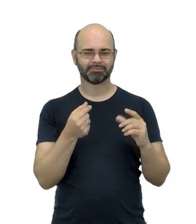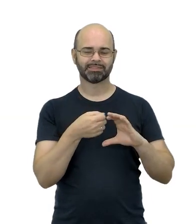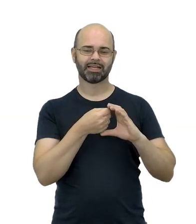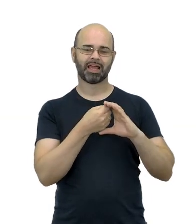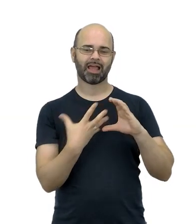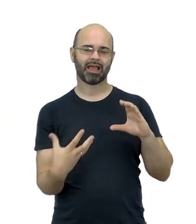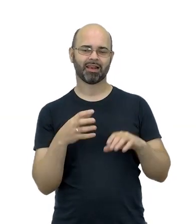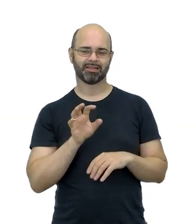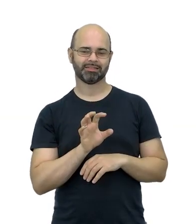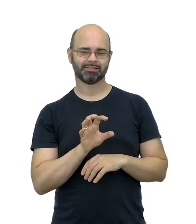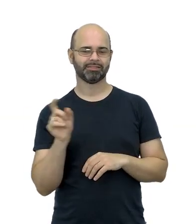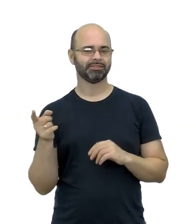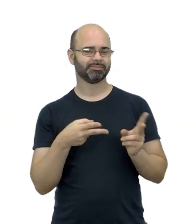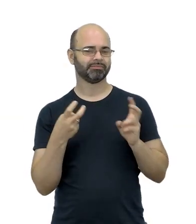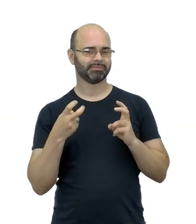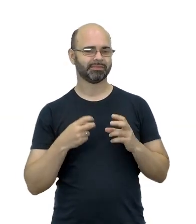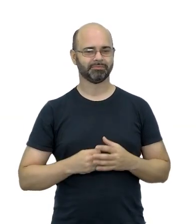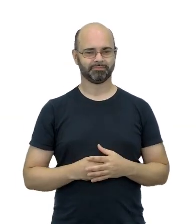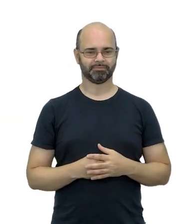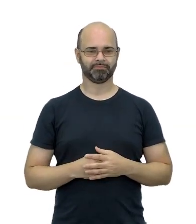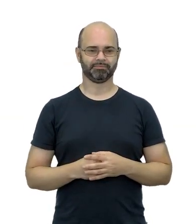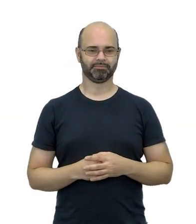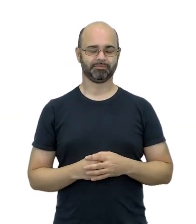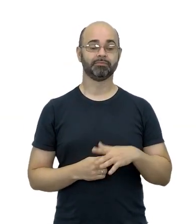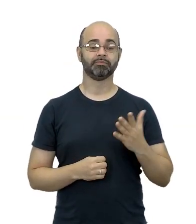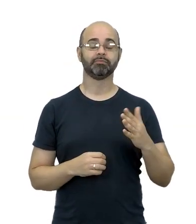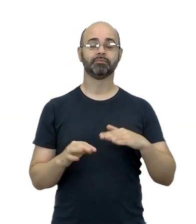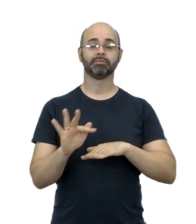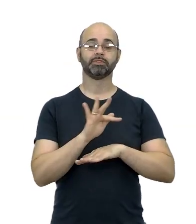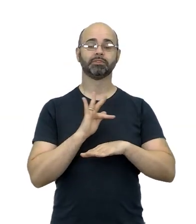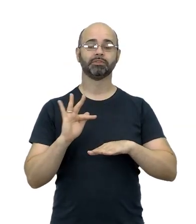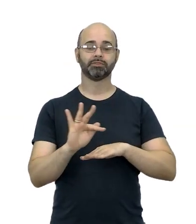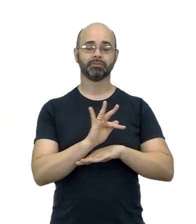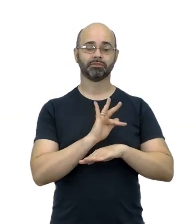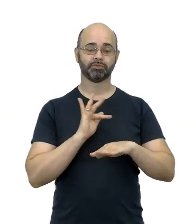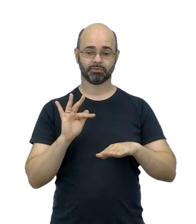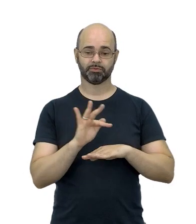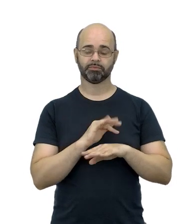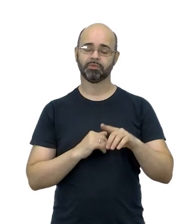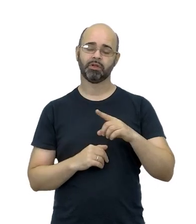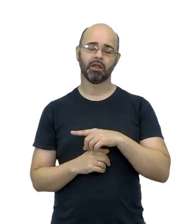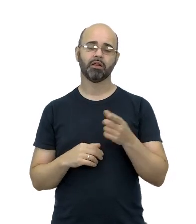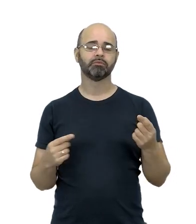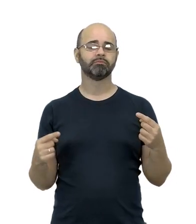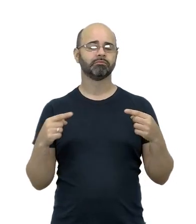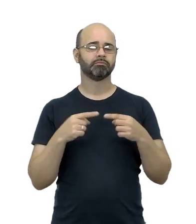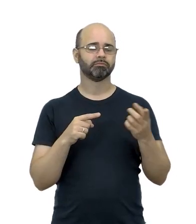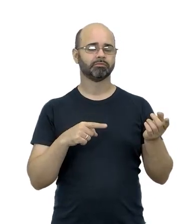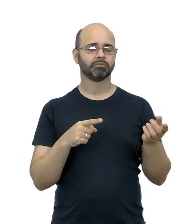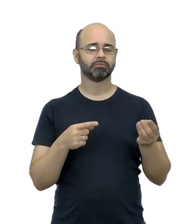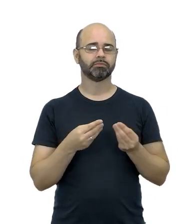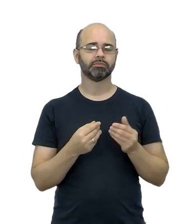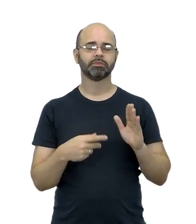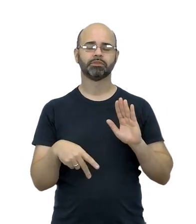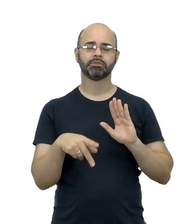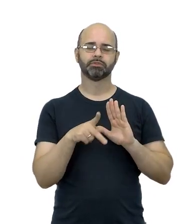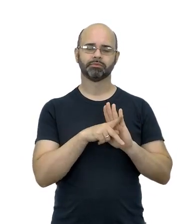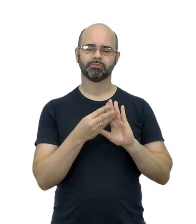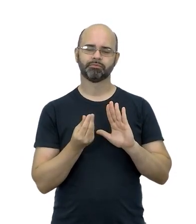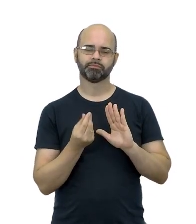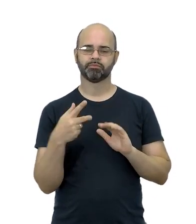características. A dedução formal já possuem capacidades de fazer relação entre propriedades e perceber